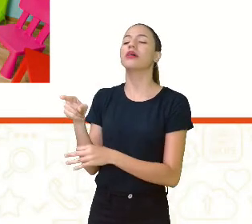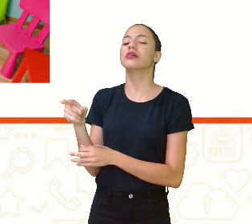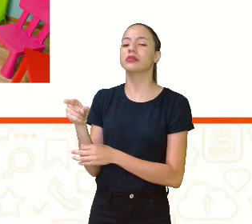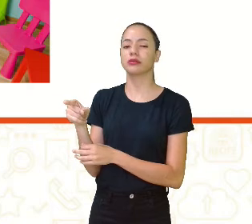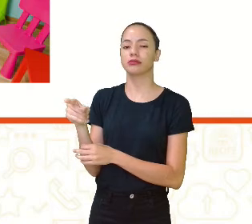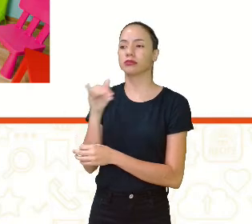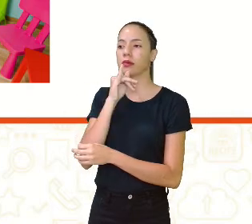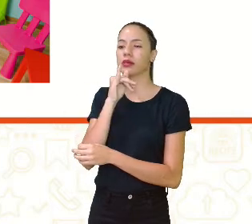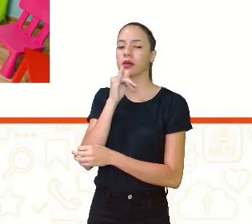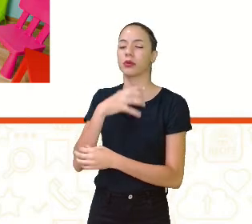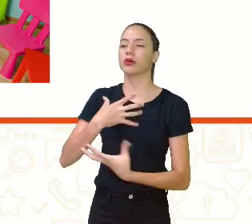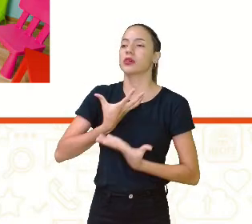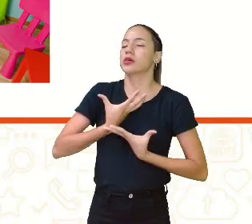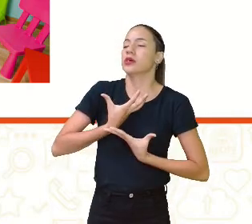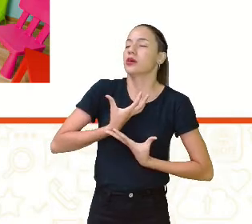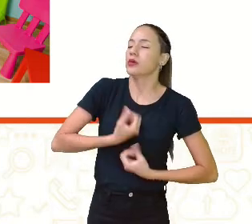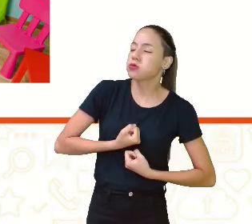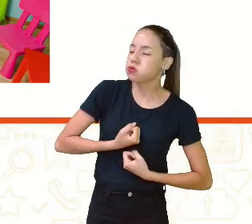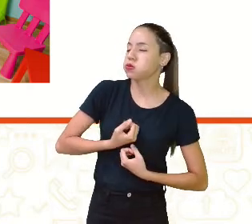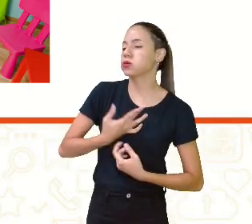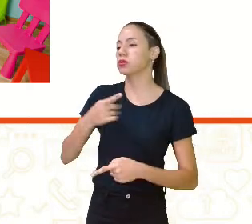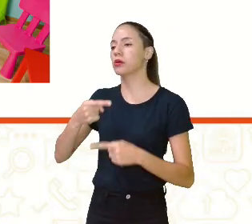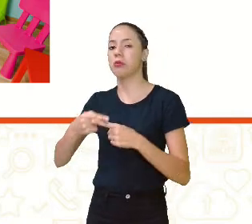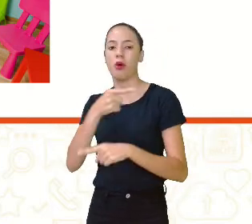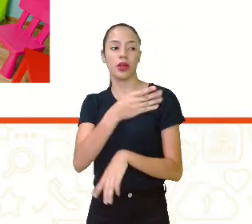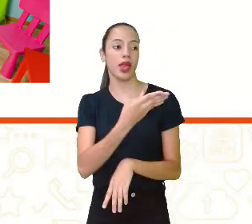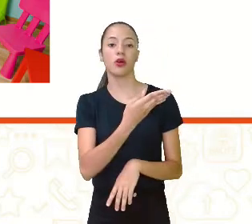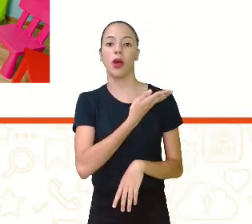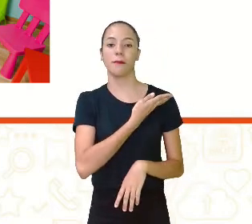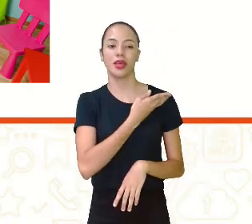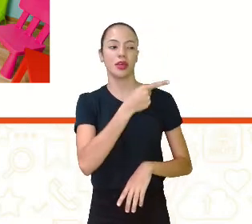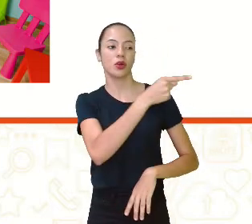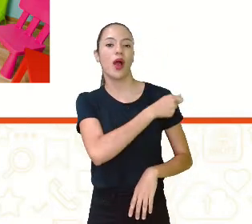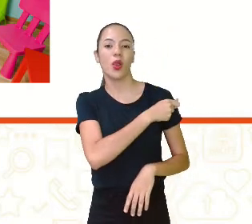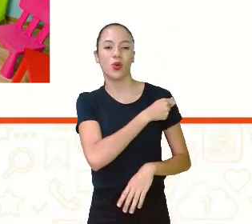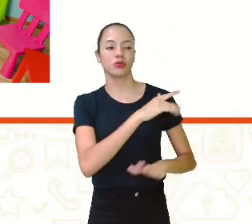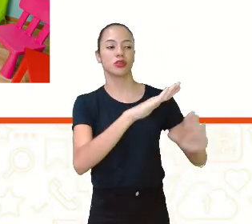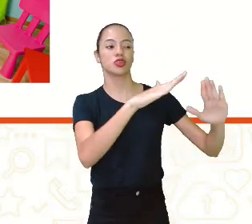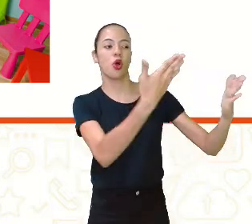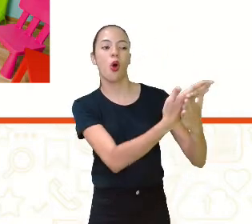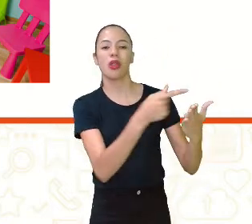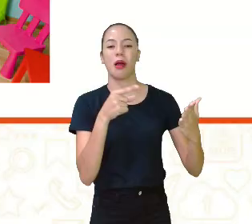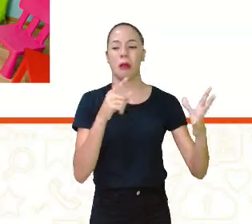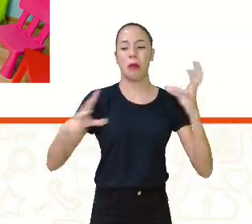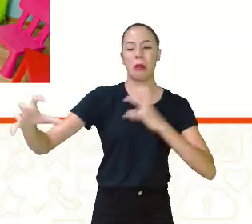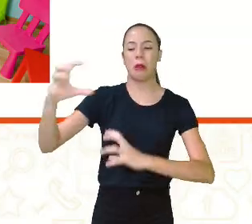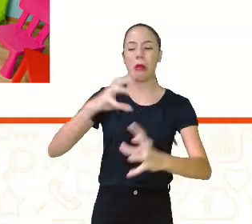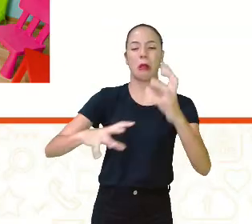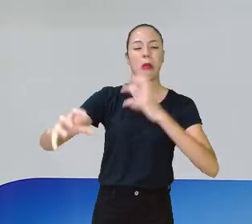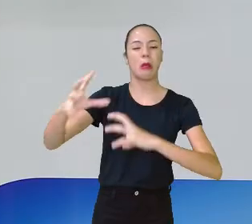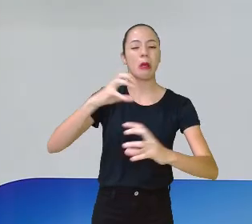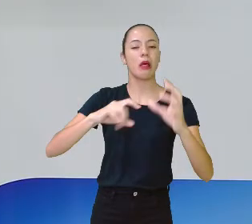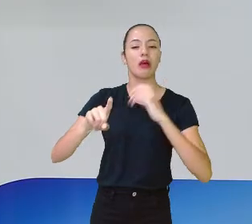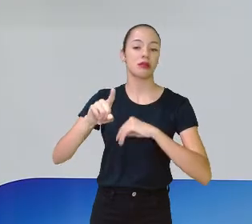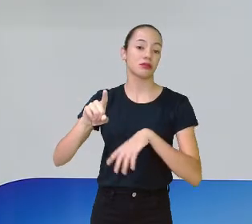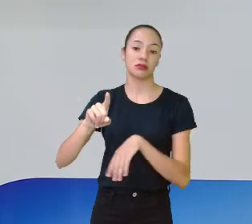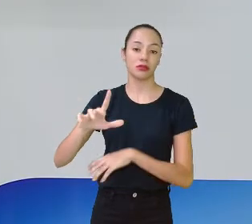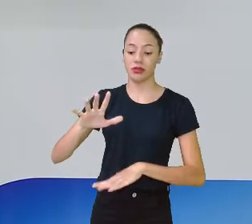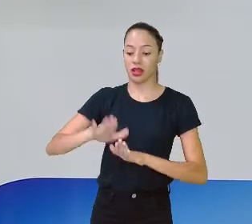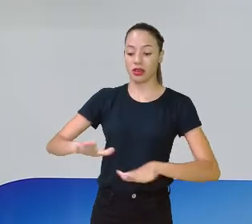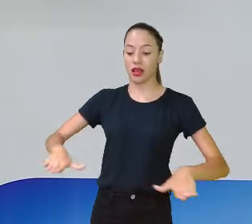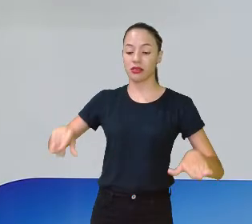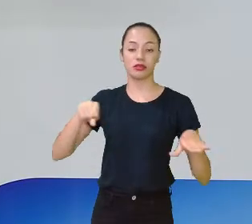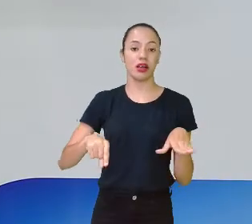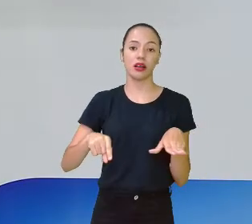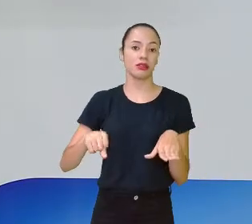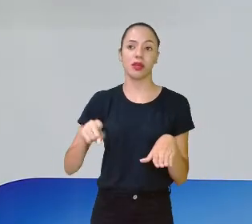Aí a família fica chateada porque um coleguinha fez isso com um outro. e no outro momento a criança não está lembrando